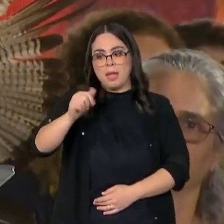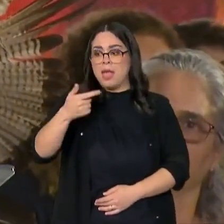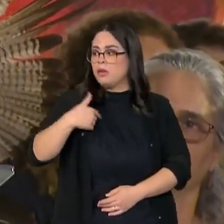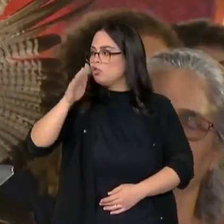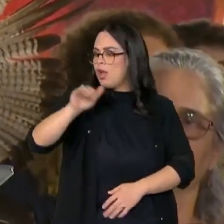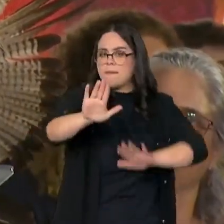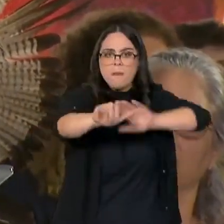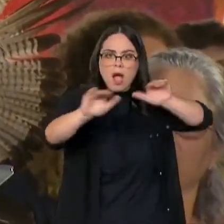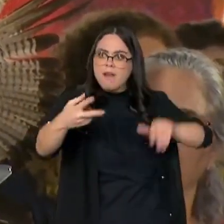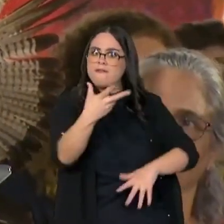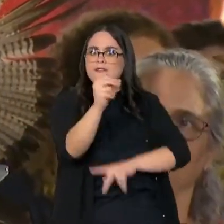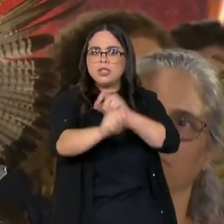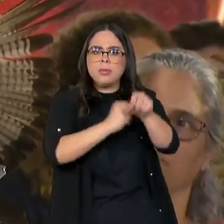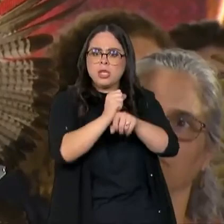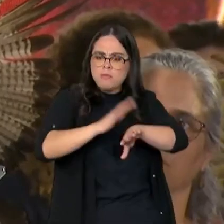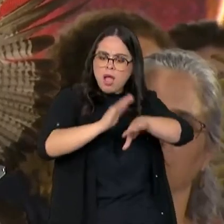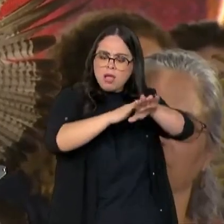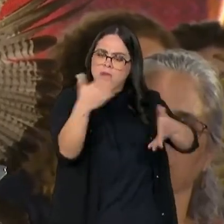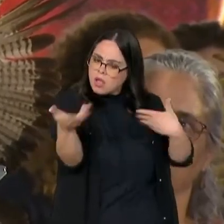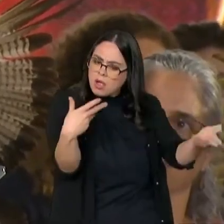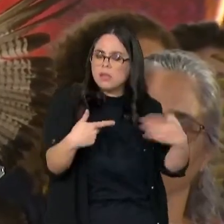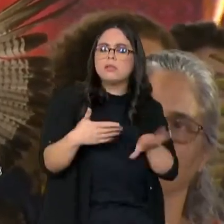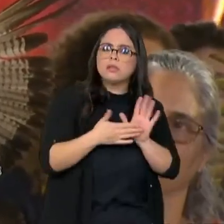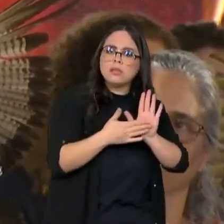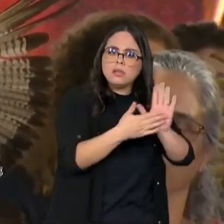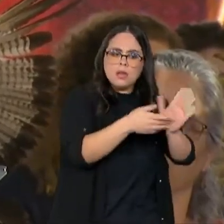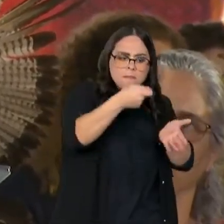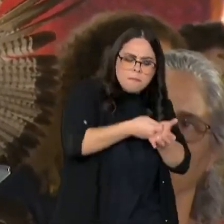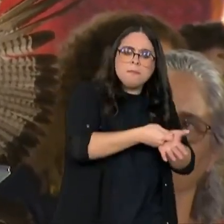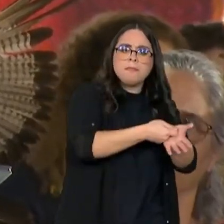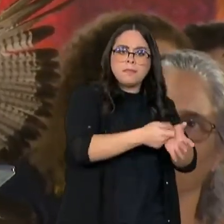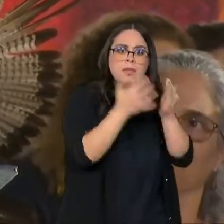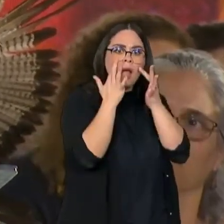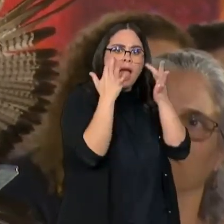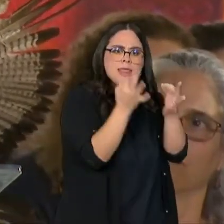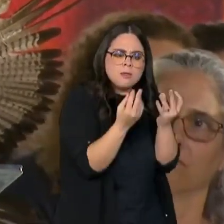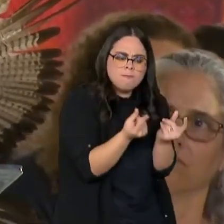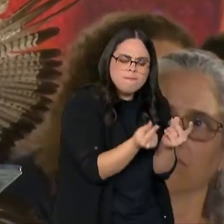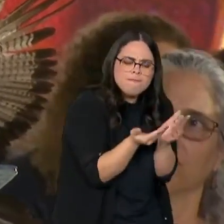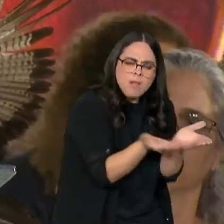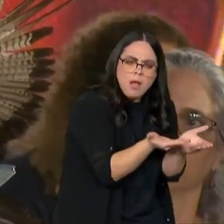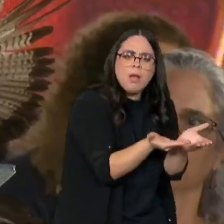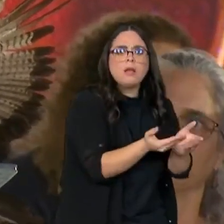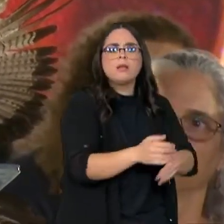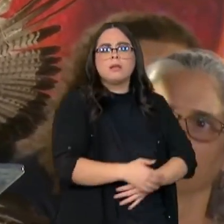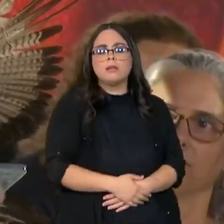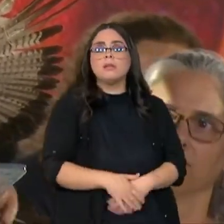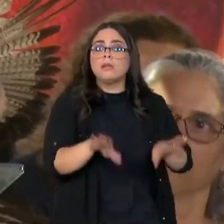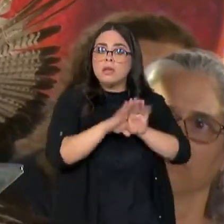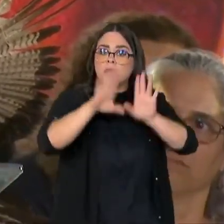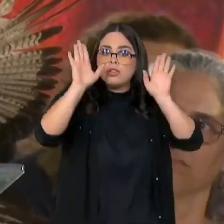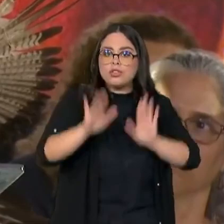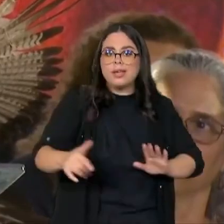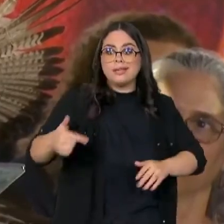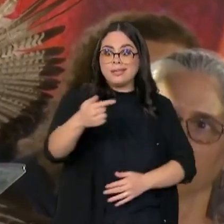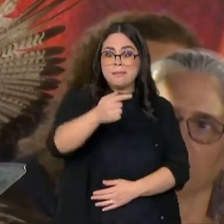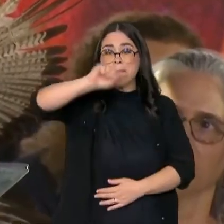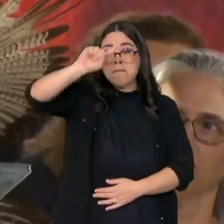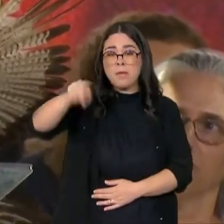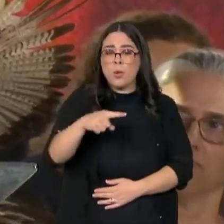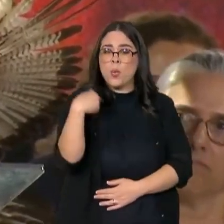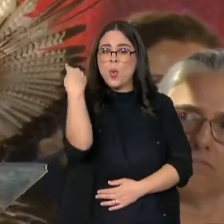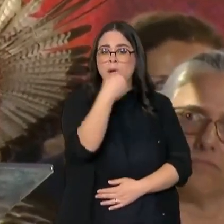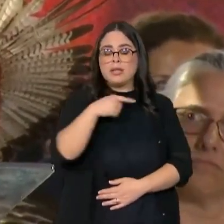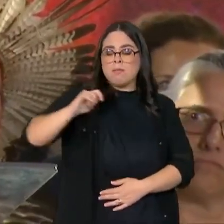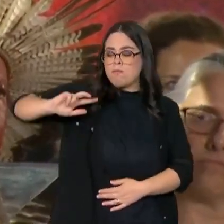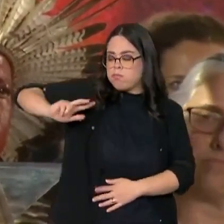ministros para que a gente possa cobrar uma atenção efetiva. Já tivemos 7 mil horas de voo